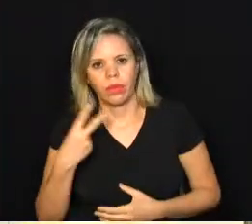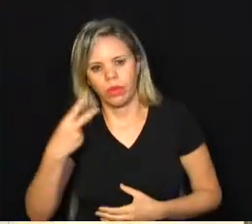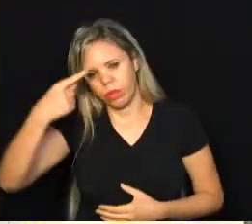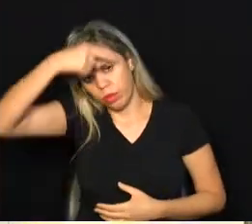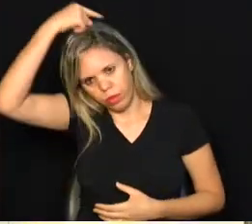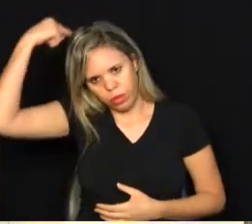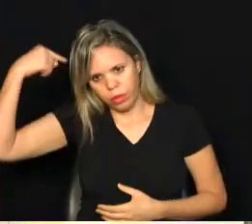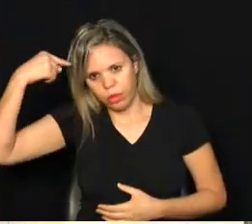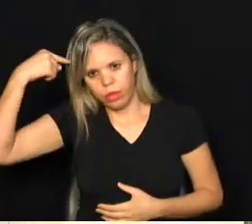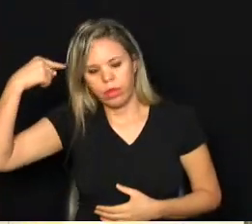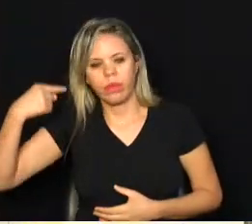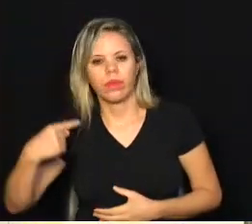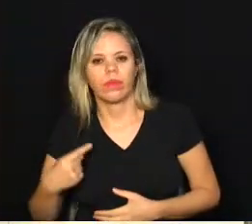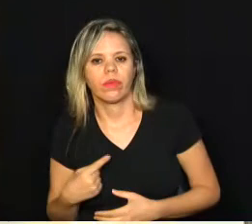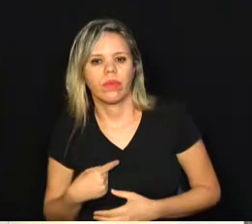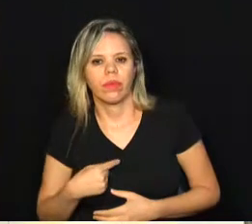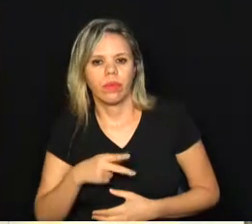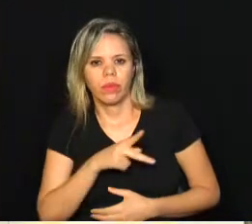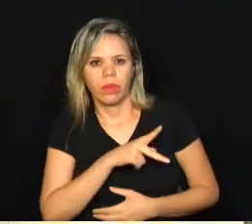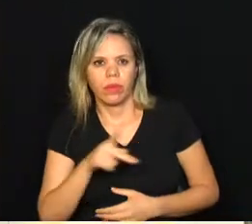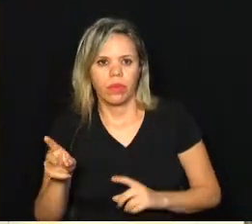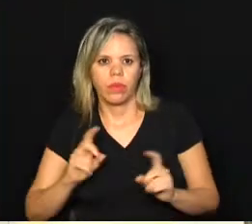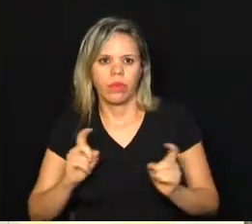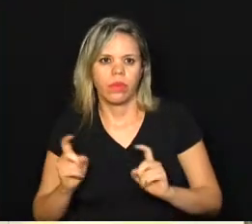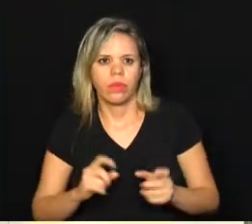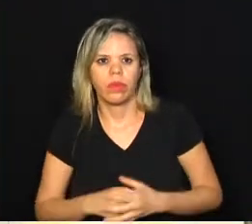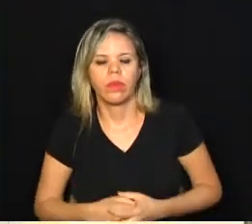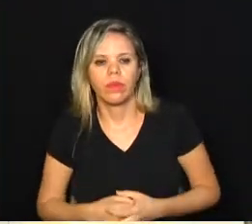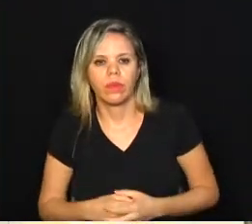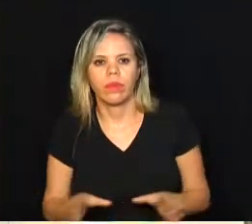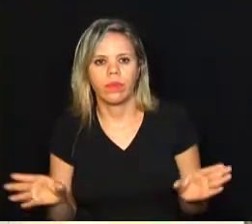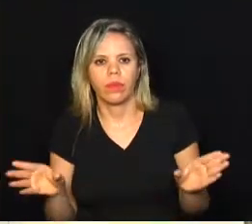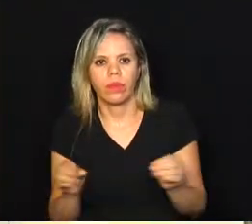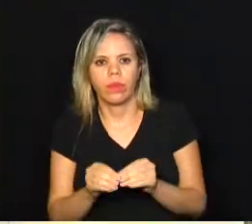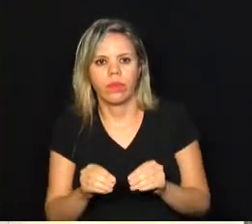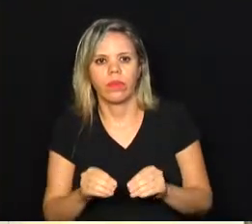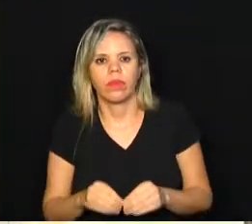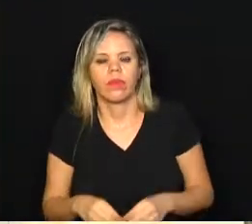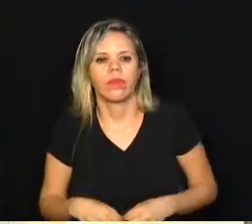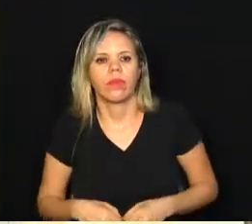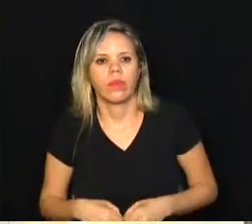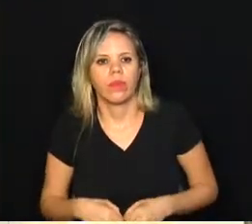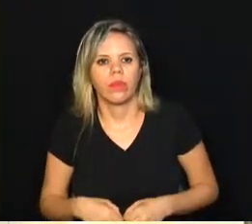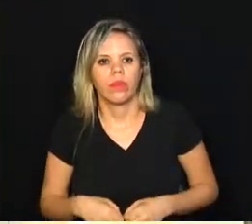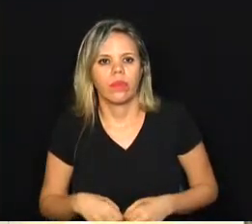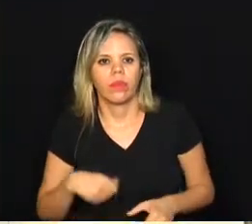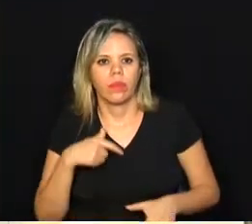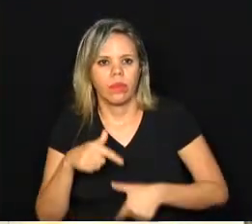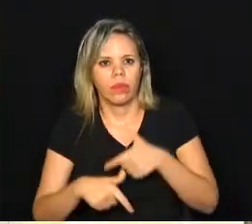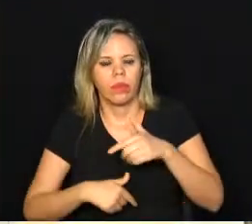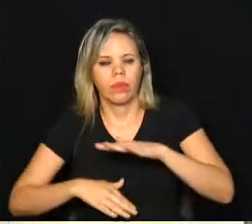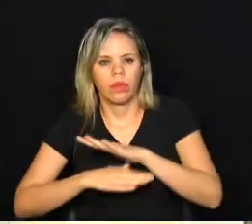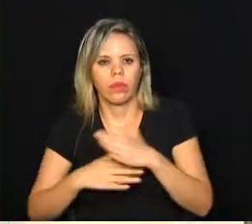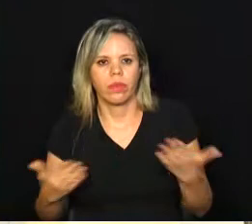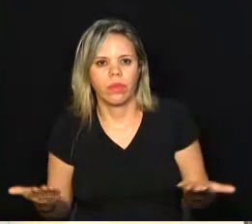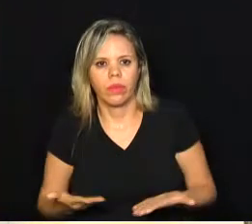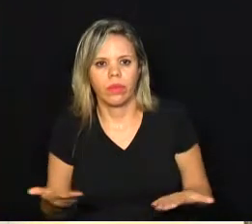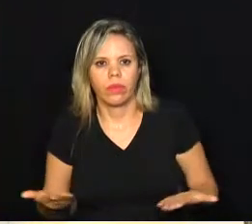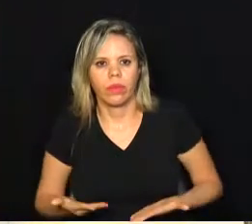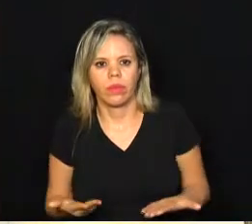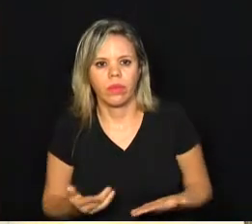Paulo Gaspar quem presidiu esta reunião e a gente encerra, assim, essa atividade legislativa de hoje